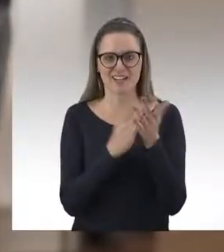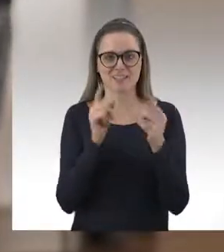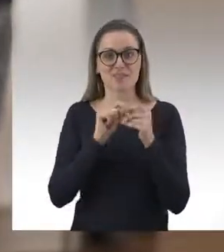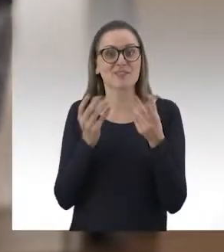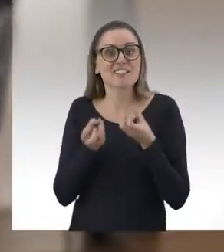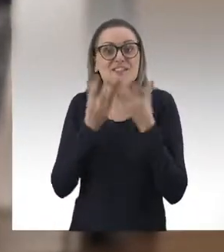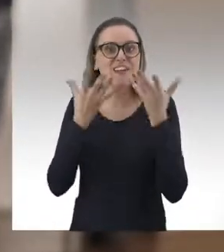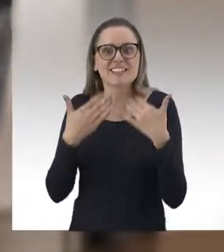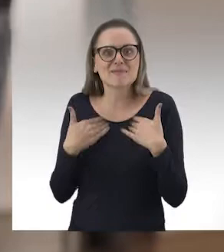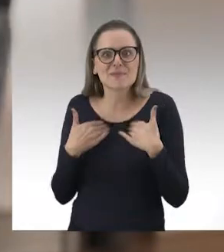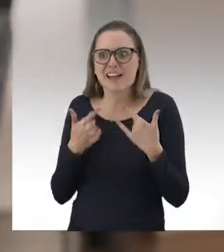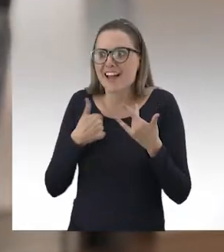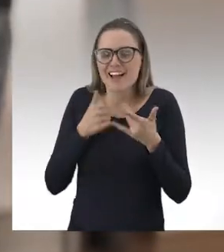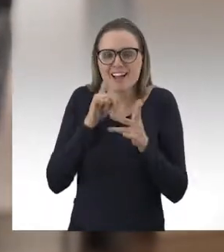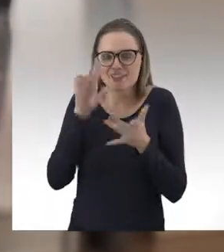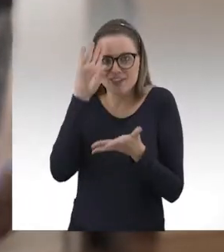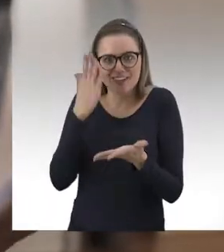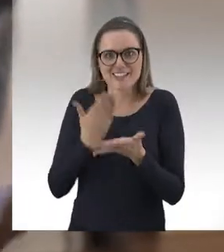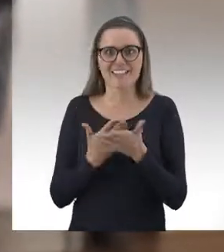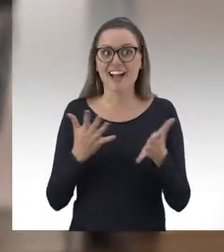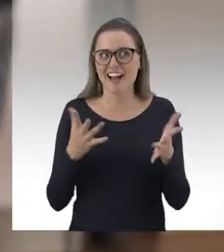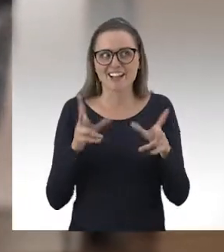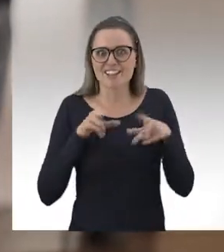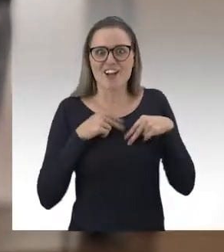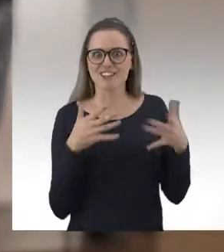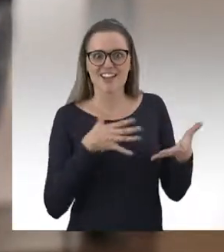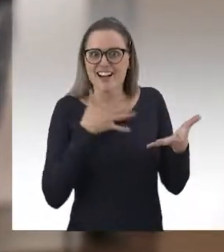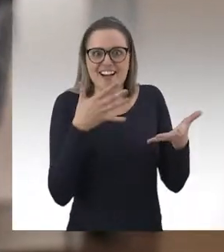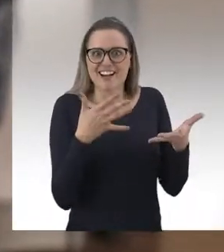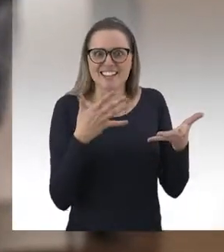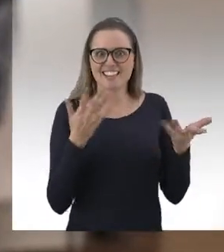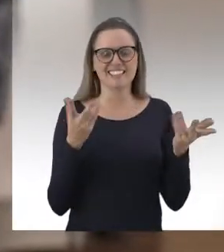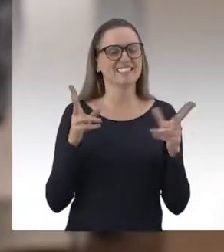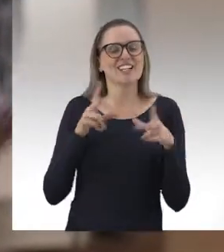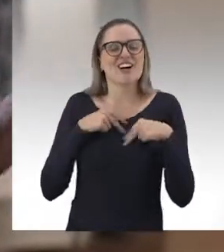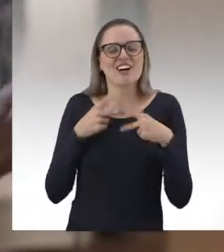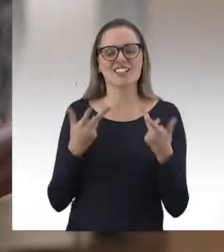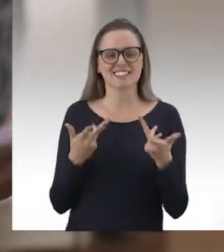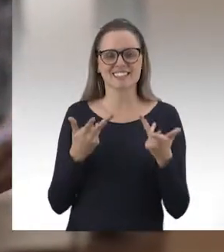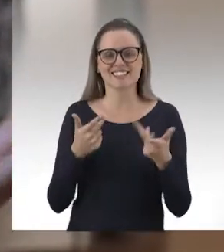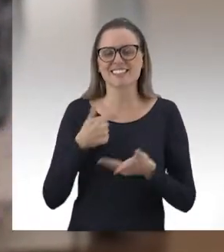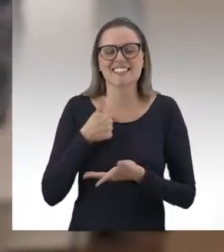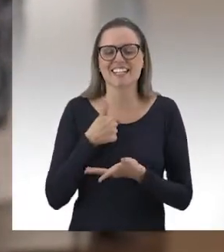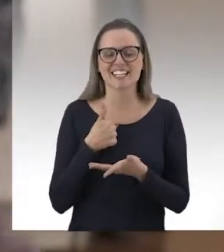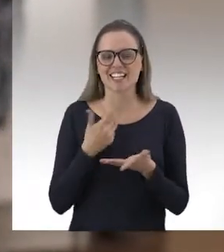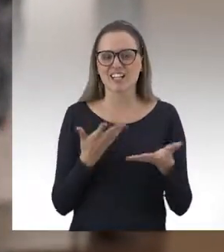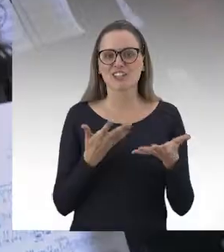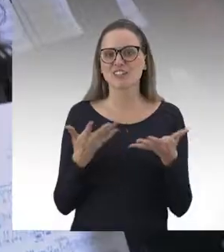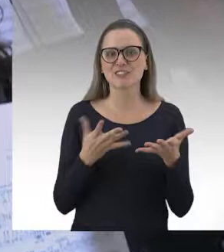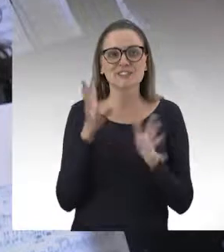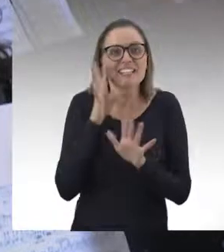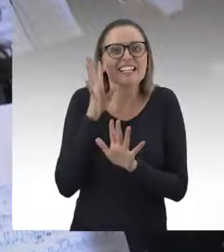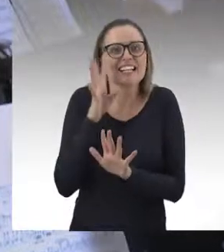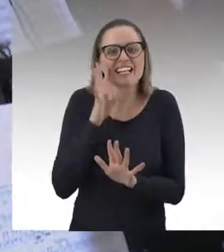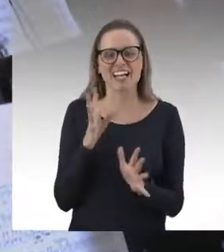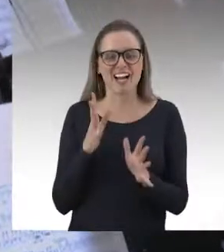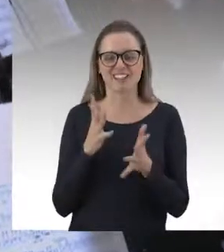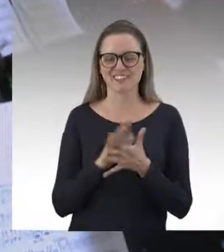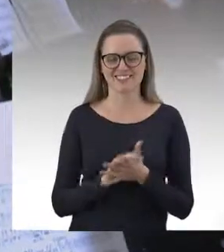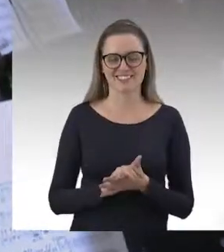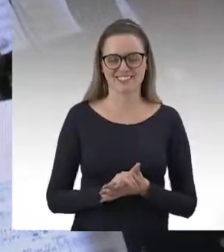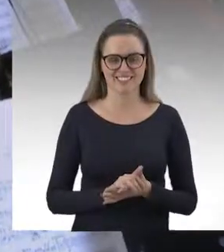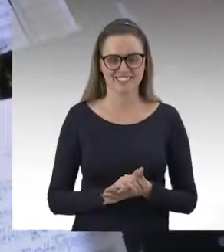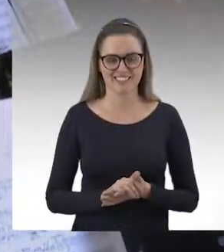mim. E, tipo, eu não esperava aquilo, sabe? Foi, tipo, uma surpresa aquilo. Porque, tipo, nossa, sabe? Foi muito legal, foi muito demais.